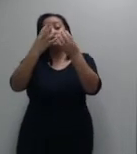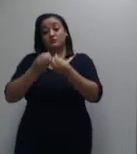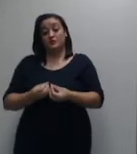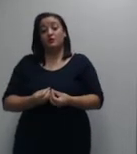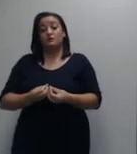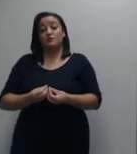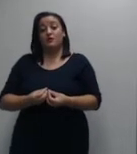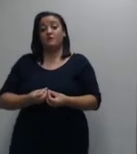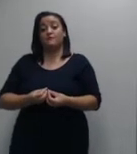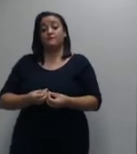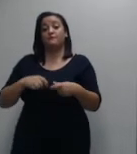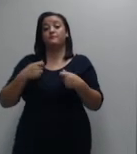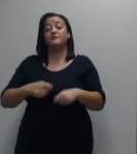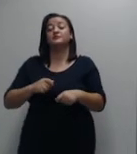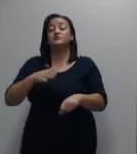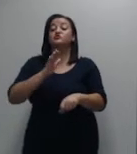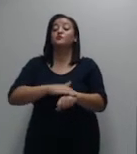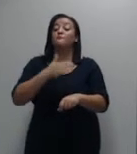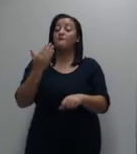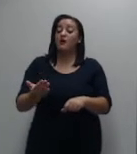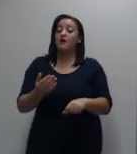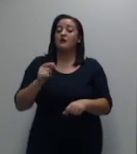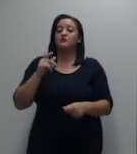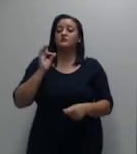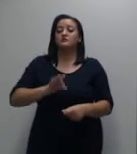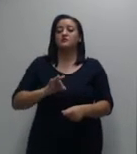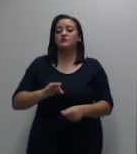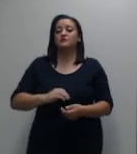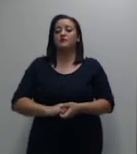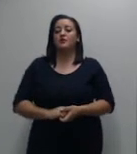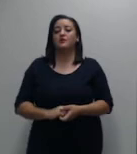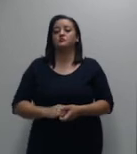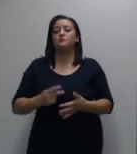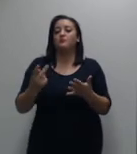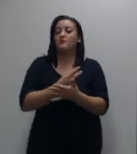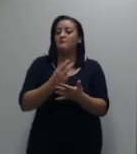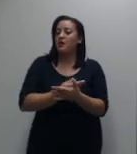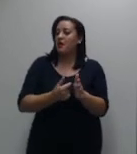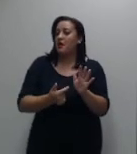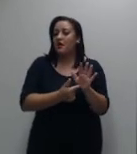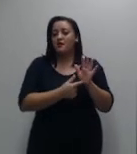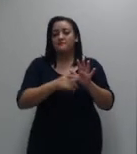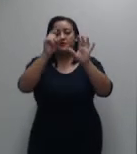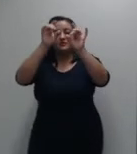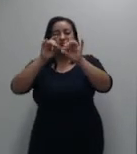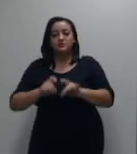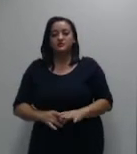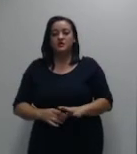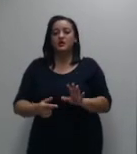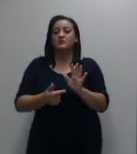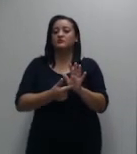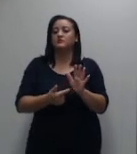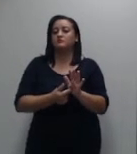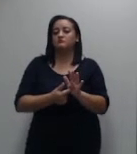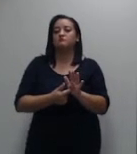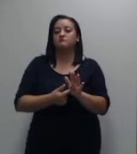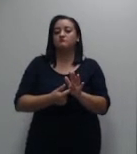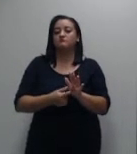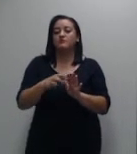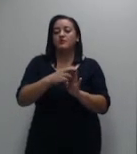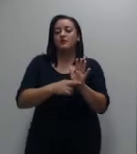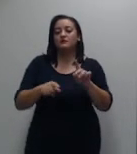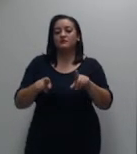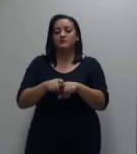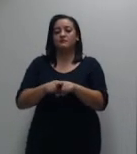existe algo mais exatamente o vício ou defeito específico e se doutrina nesse